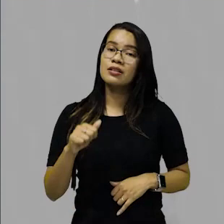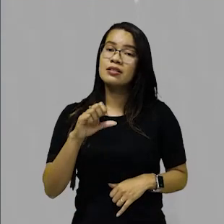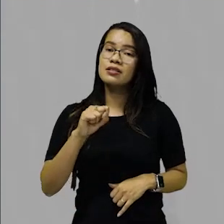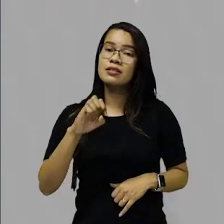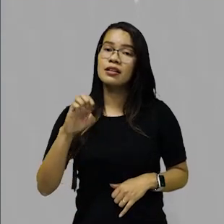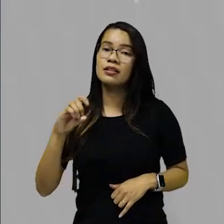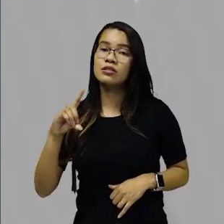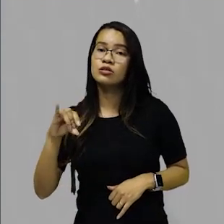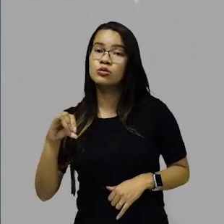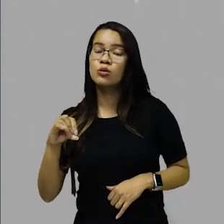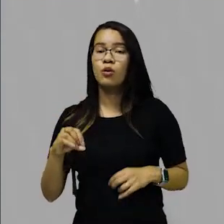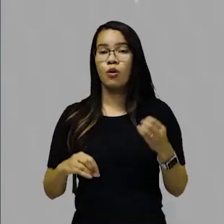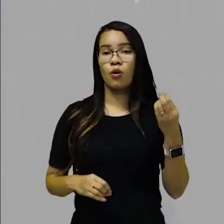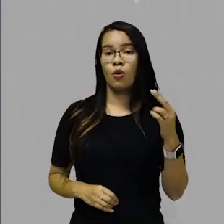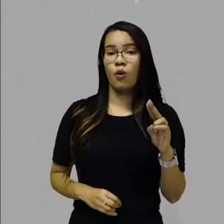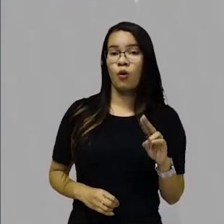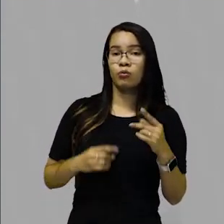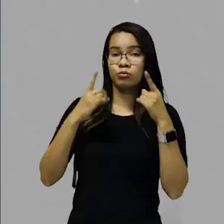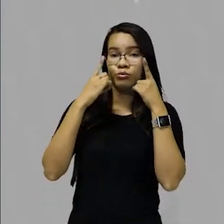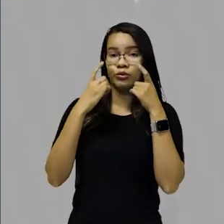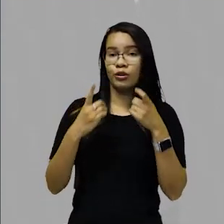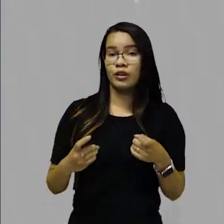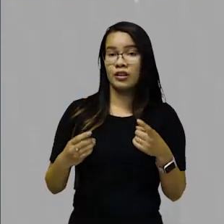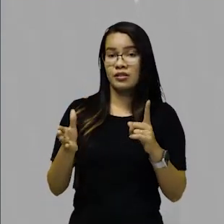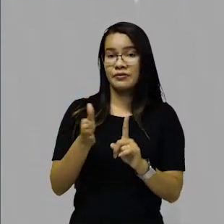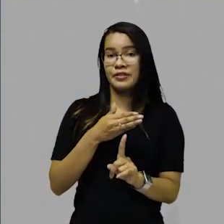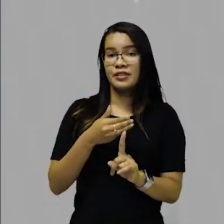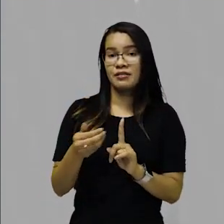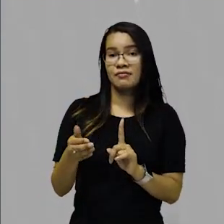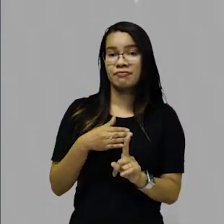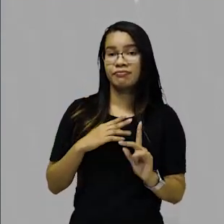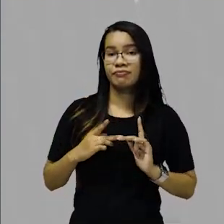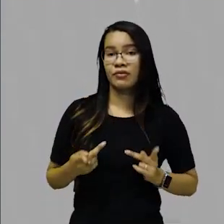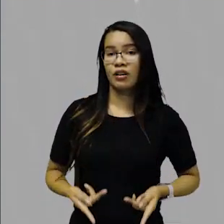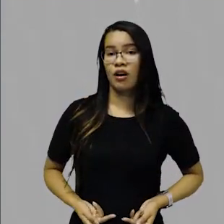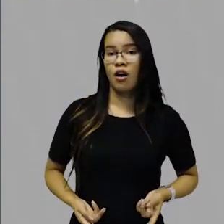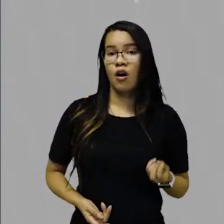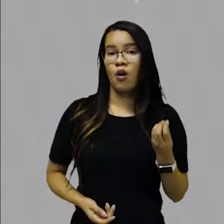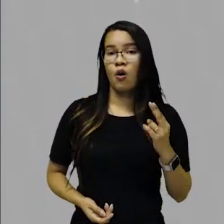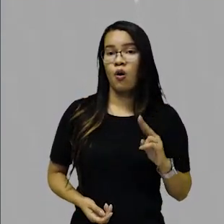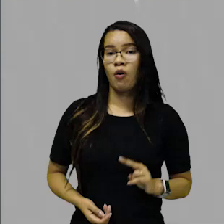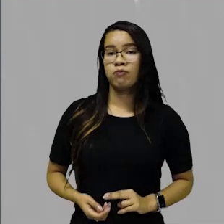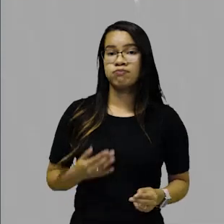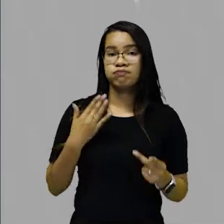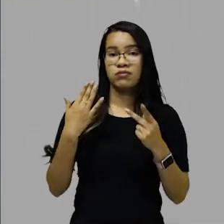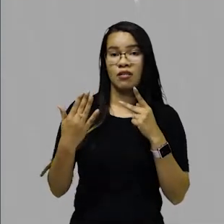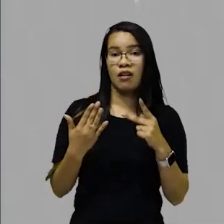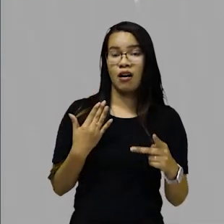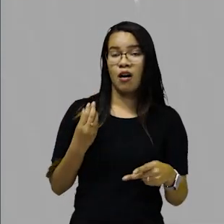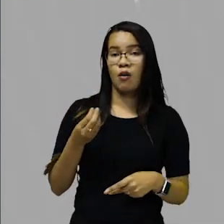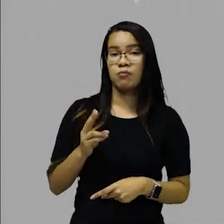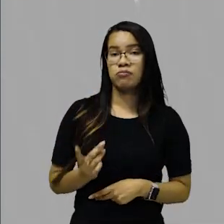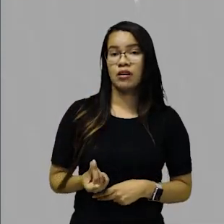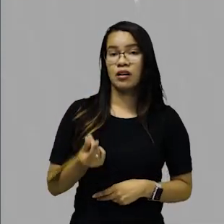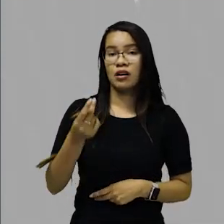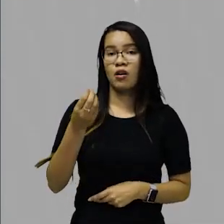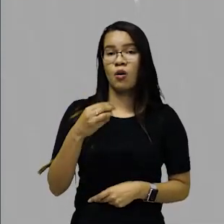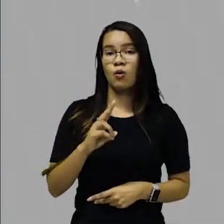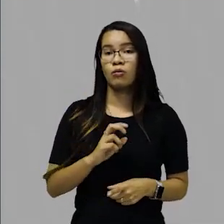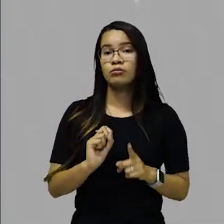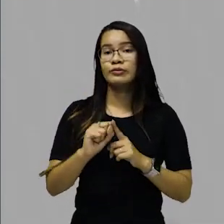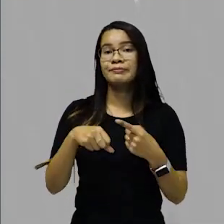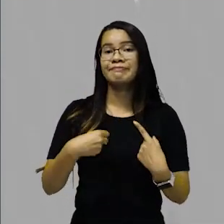Ou algum tipo de violência? Seja ela física, seja ela psicológica, seja ela material, seja ela